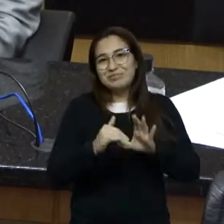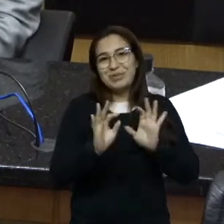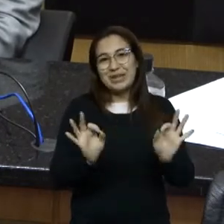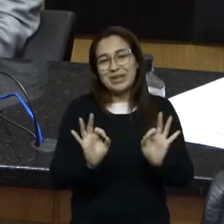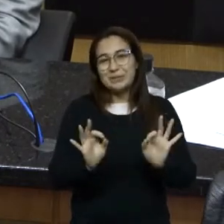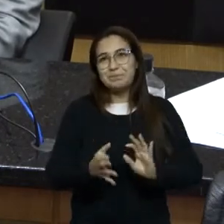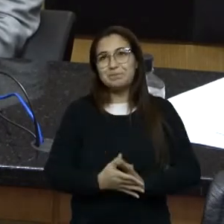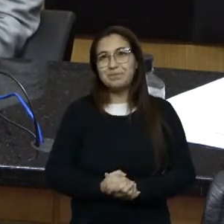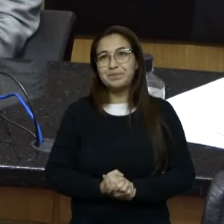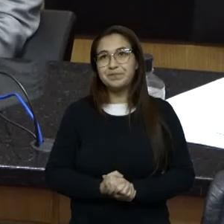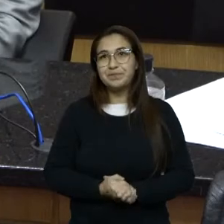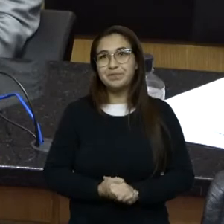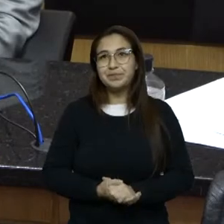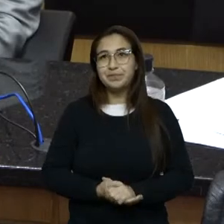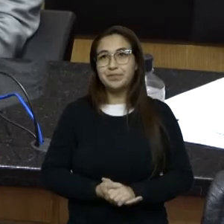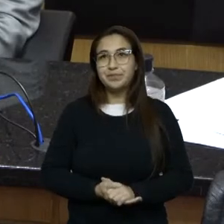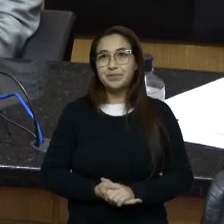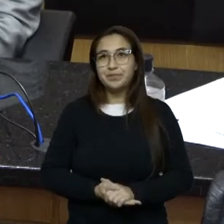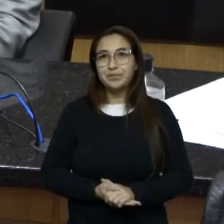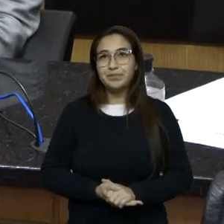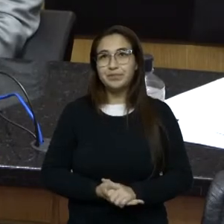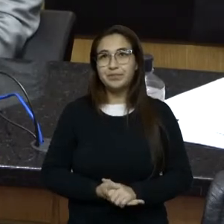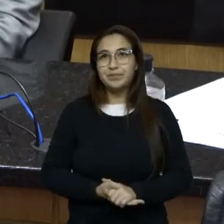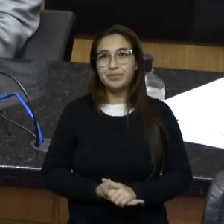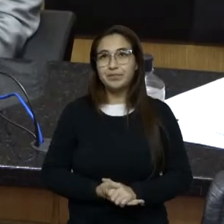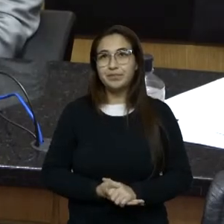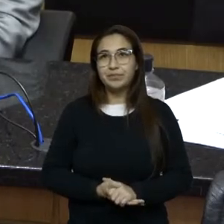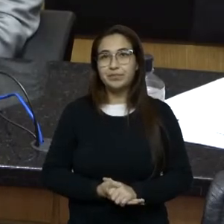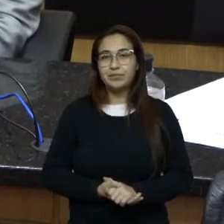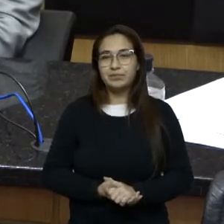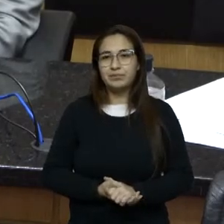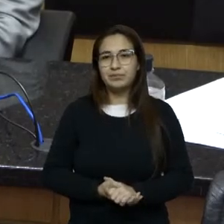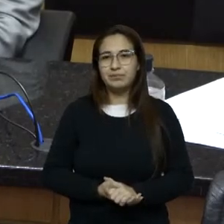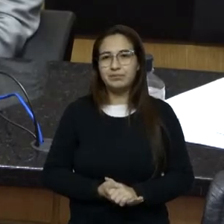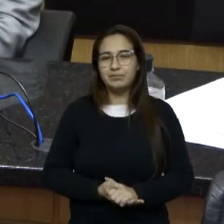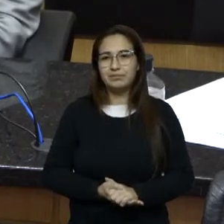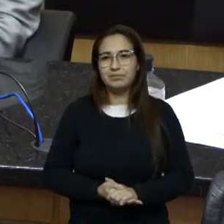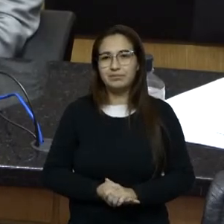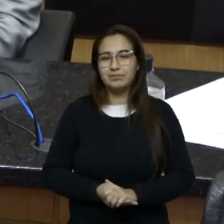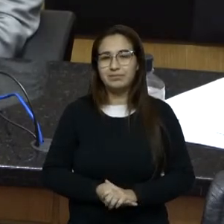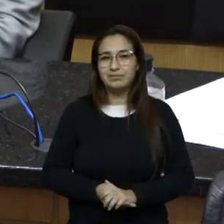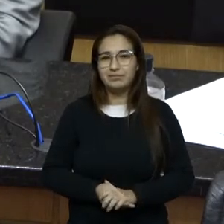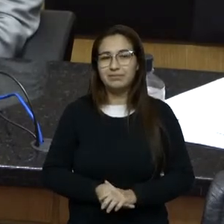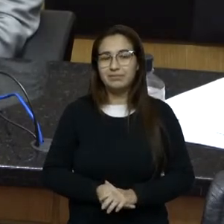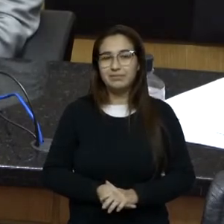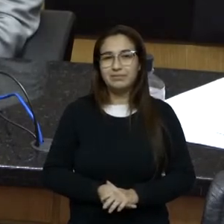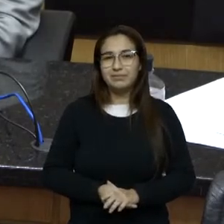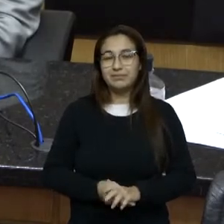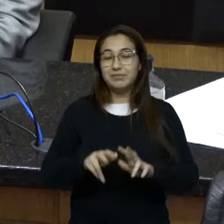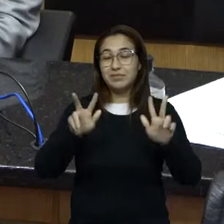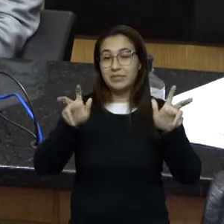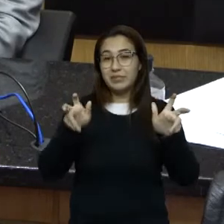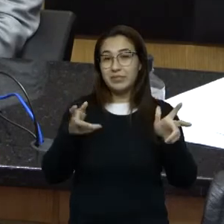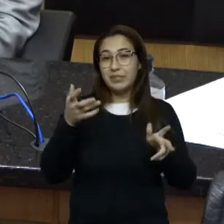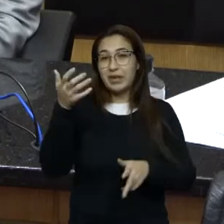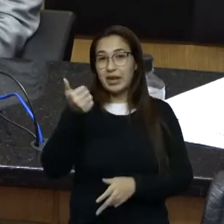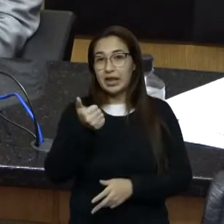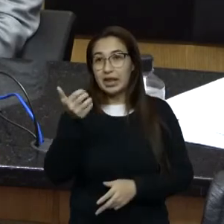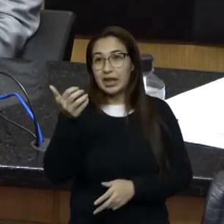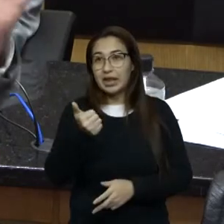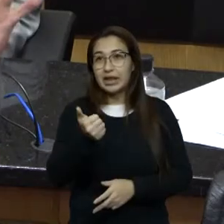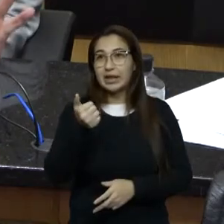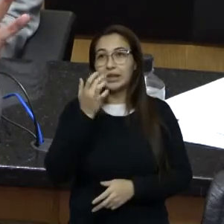e vai silêncio tem até mais cinco minutos deputado é a questão do leite